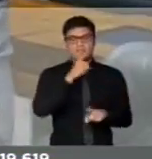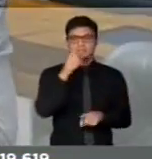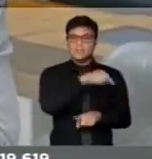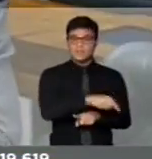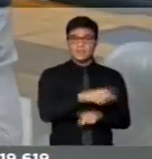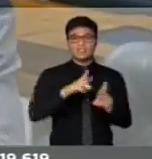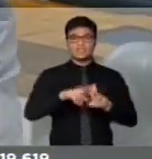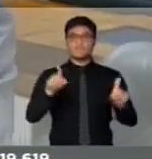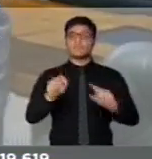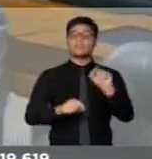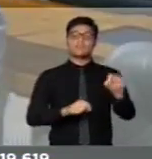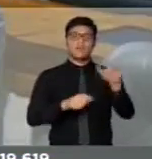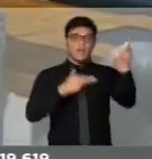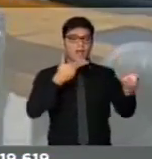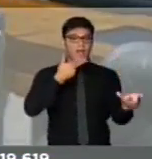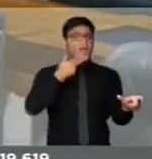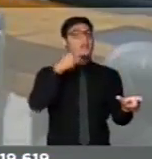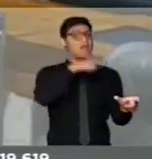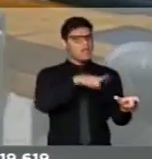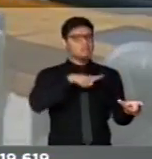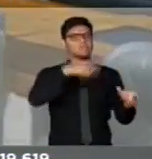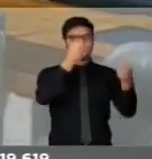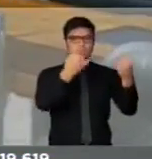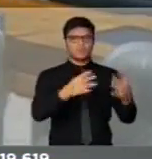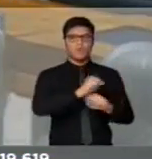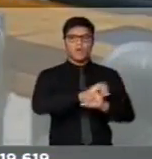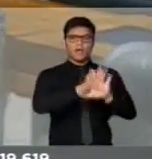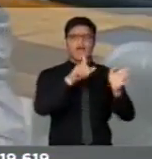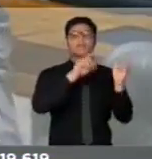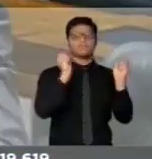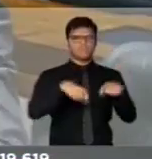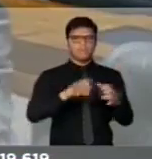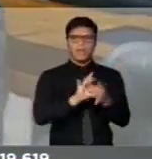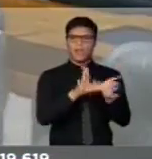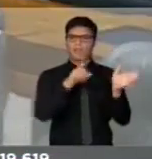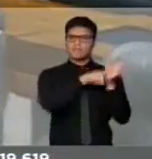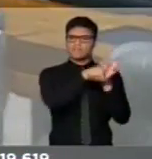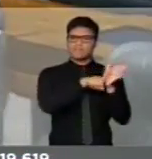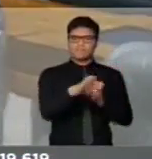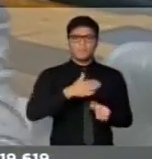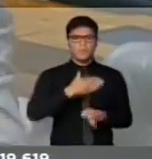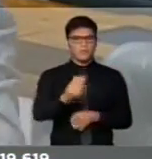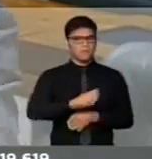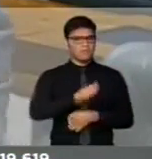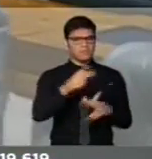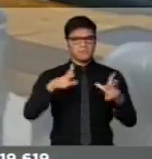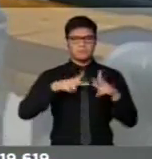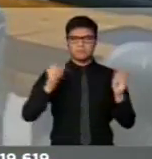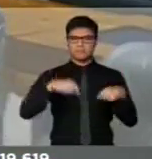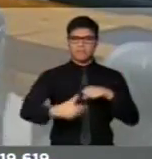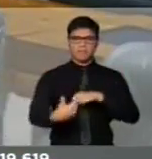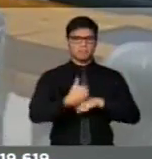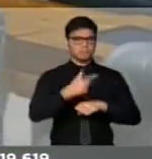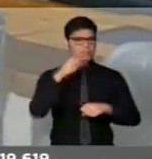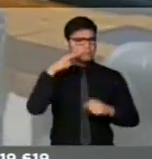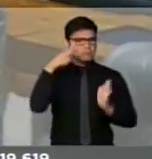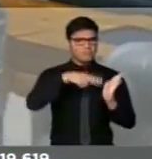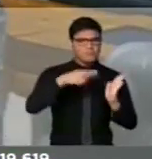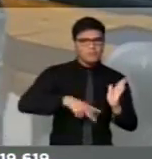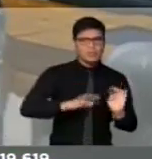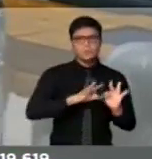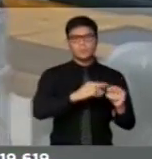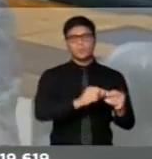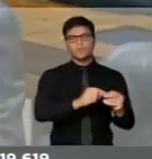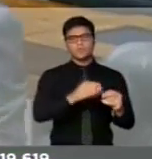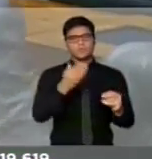a diferença de Aécio, é que Aécio disse claramente: investiguem tudo. Investiga a minha vida toda. Não há nada de concreto que